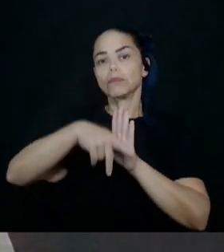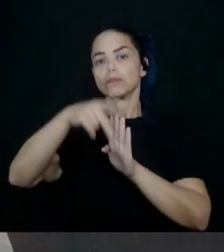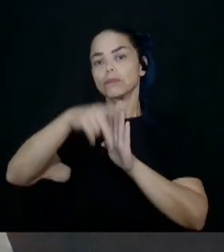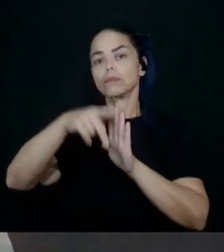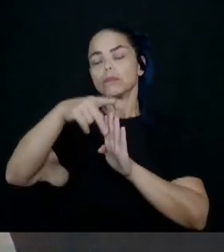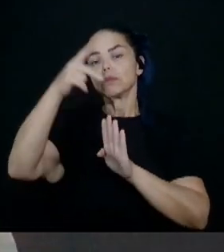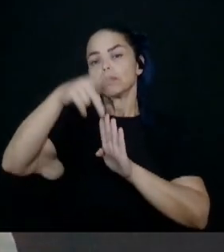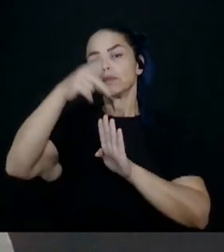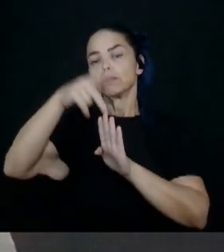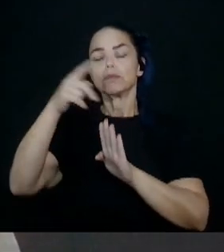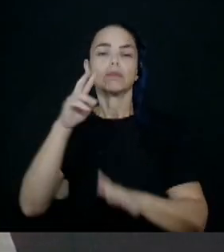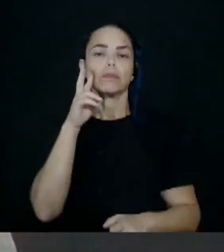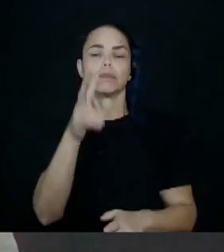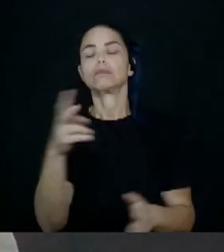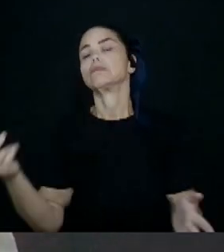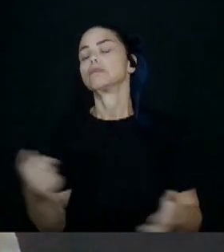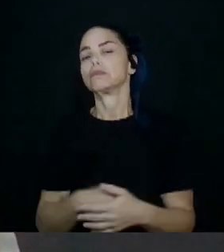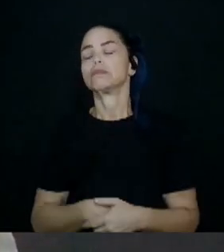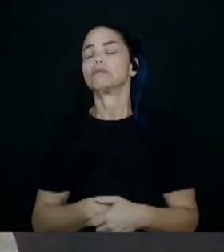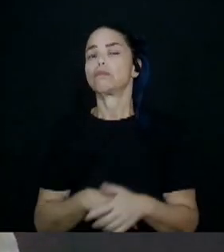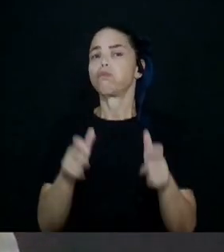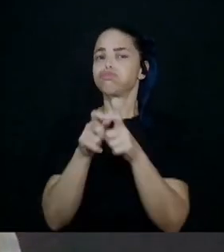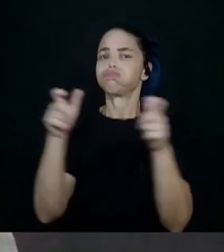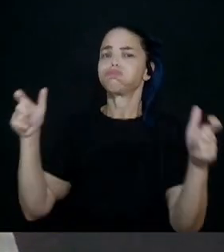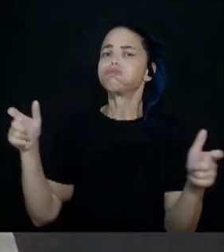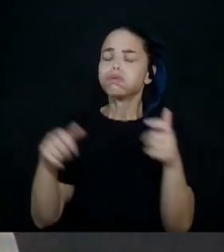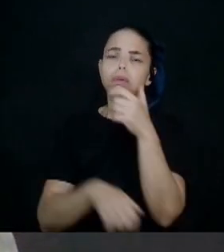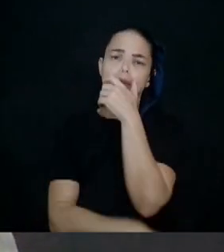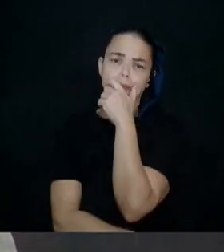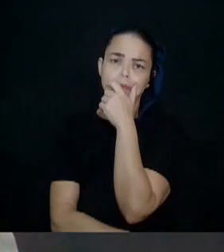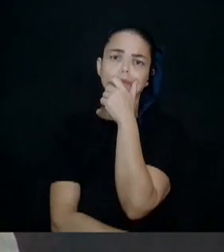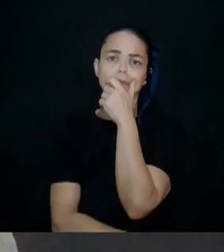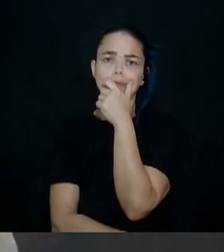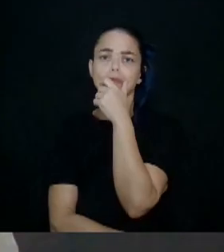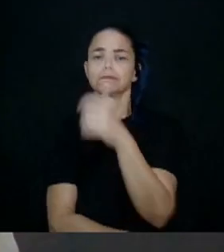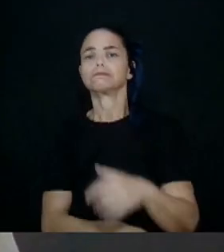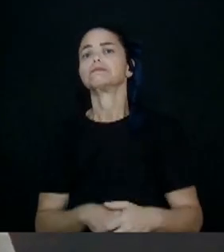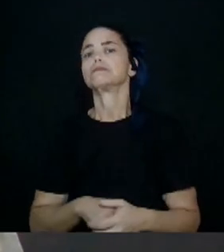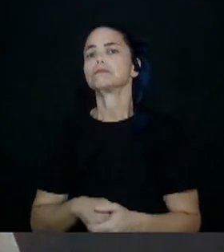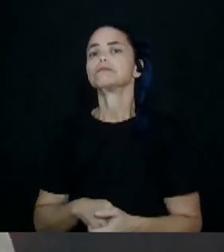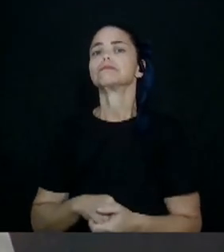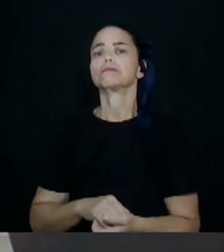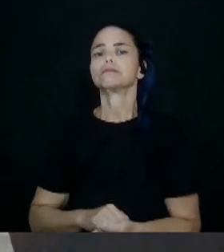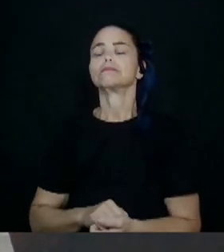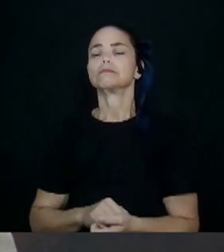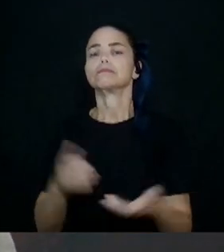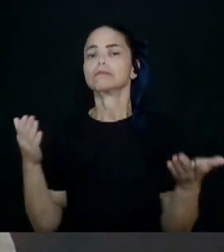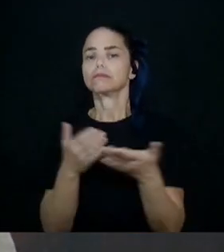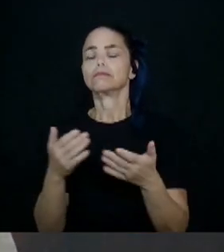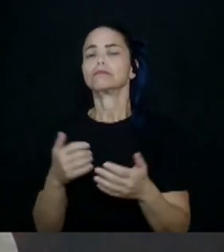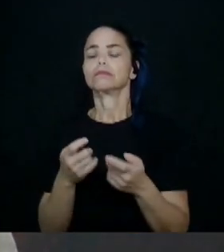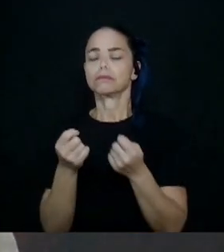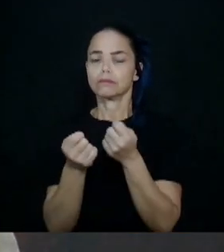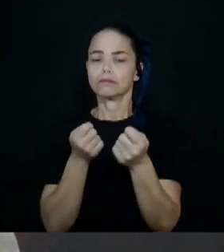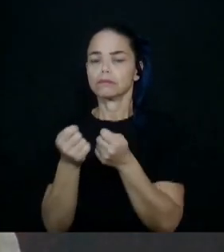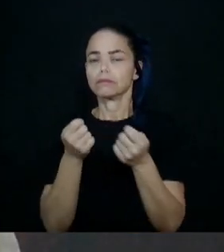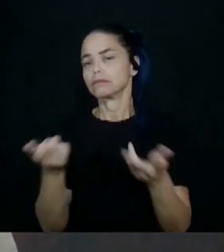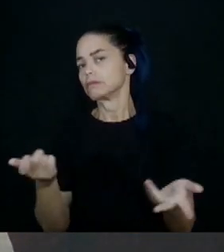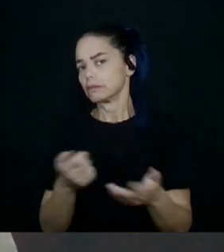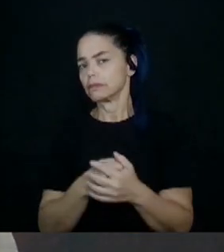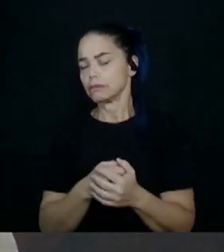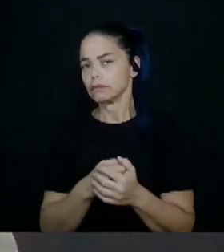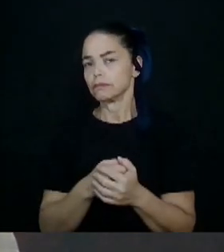outro lado. E isso cresceu, né? Muito essa questão do hoje o controle. Mas